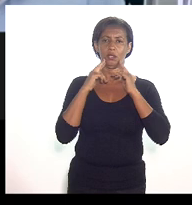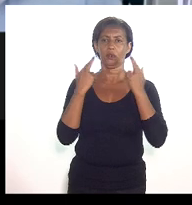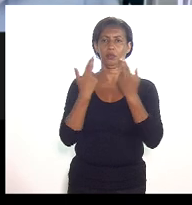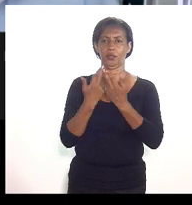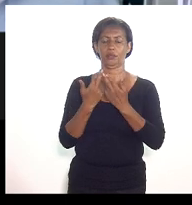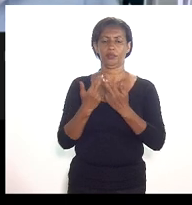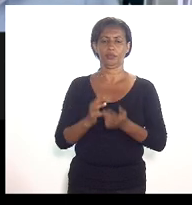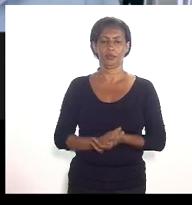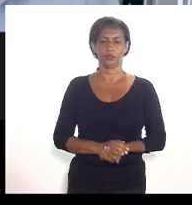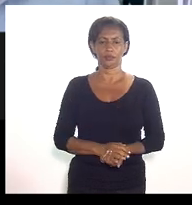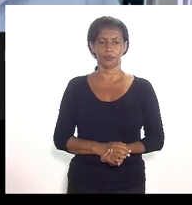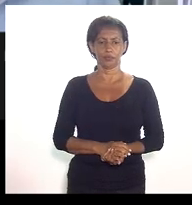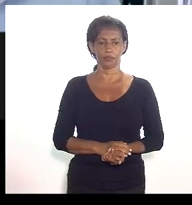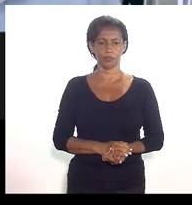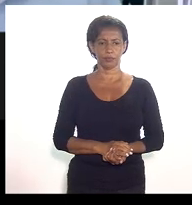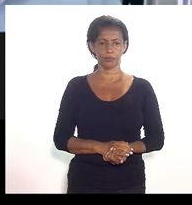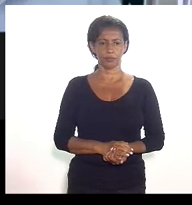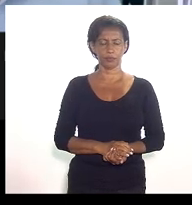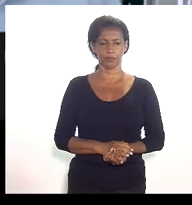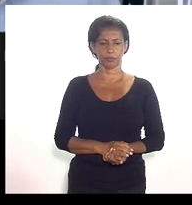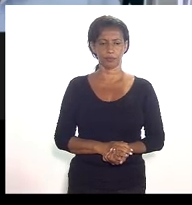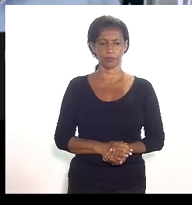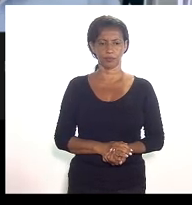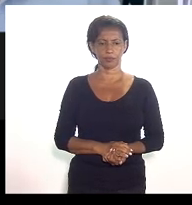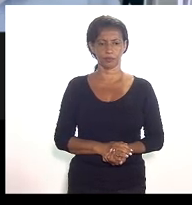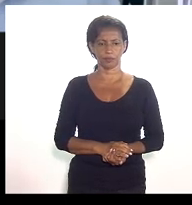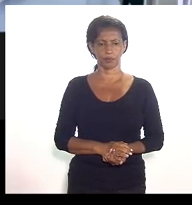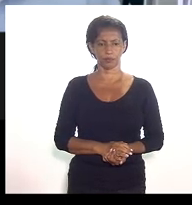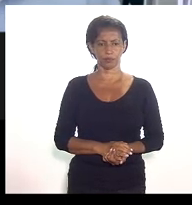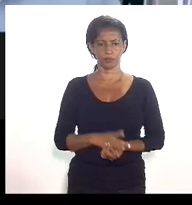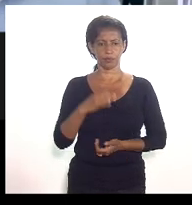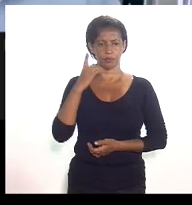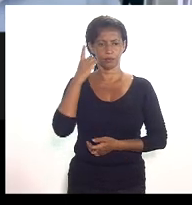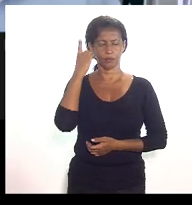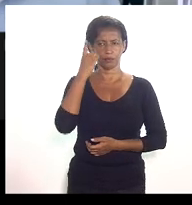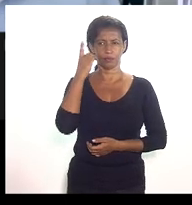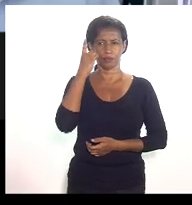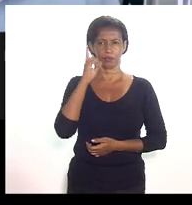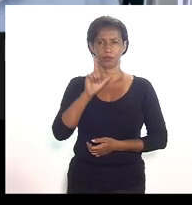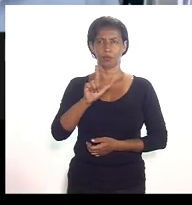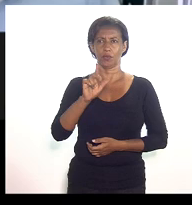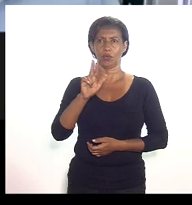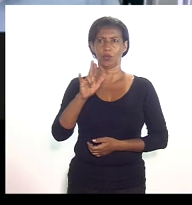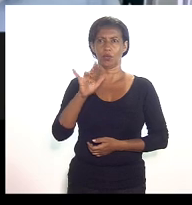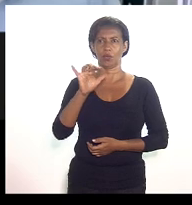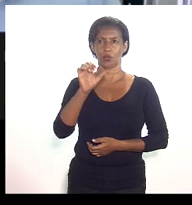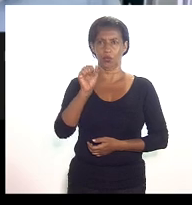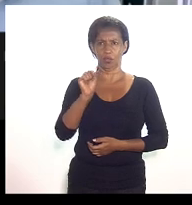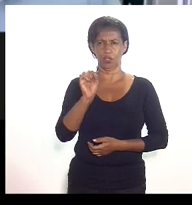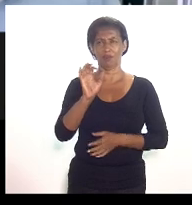semana. Presidente. Deputado Luiz Paulo. É uma sugestão, Vossa Excelência.